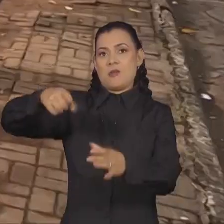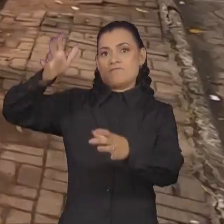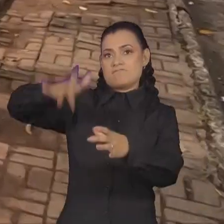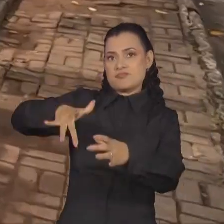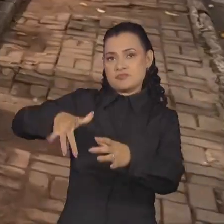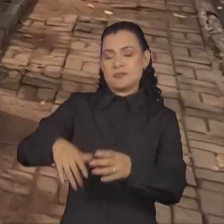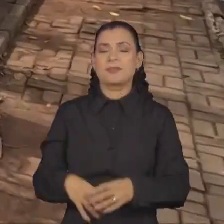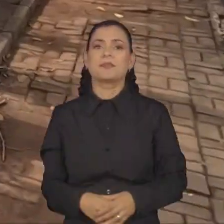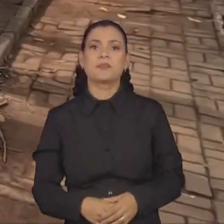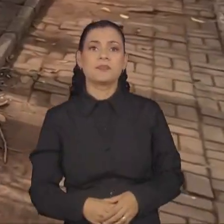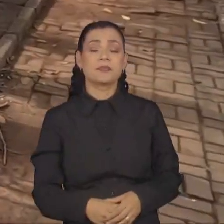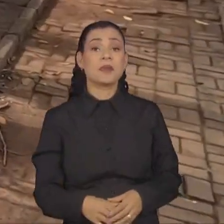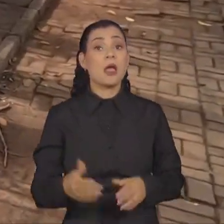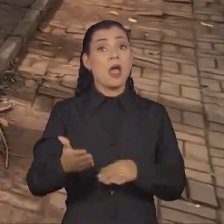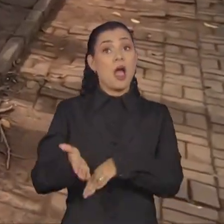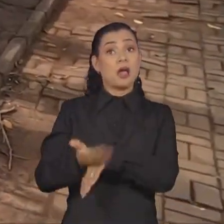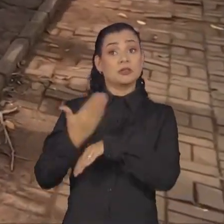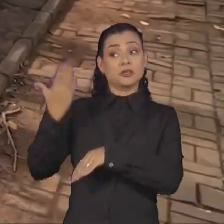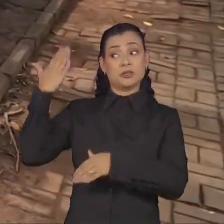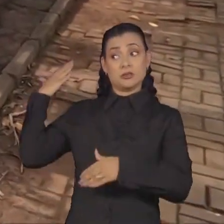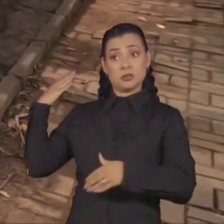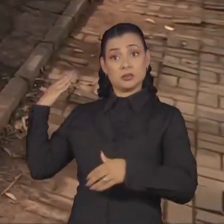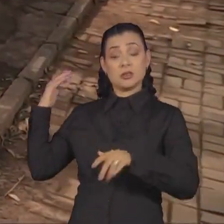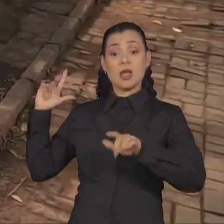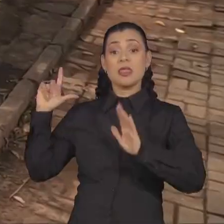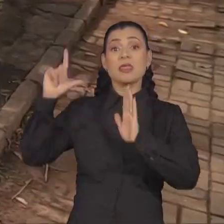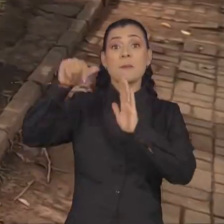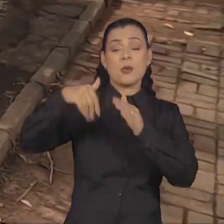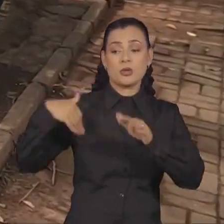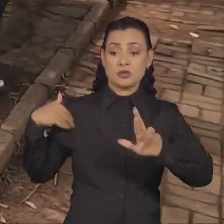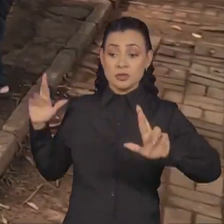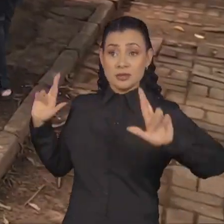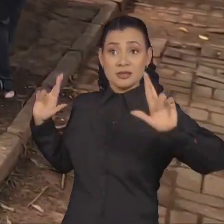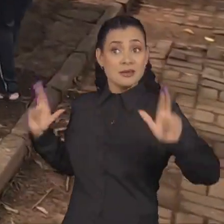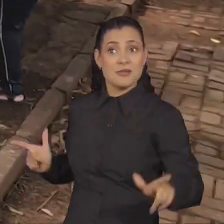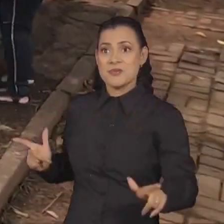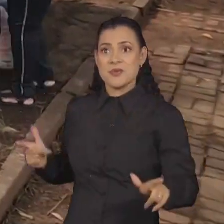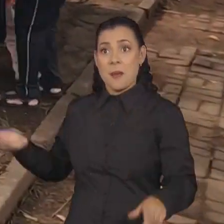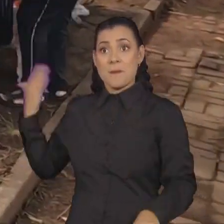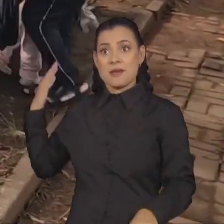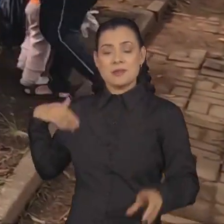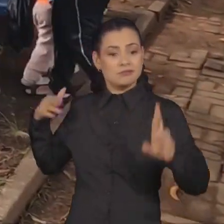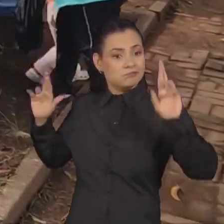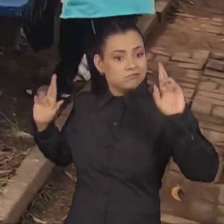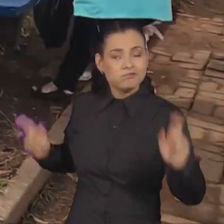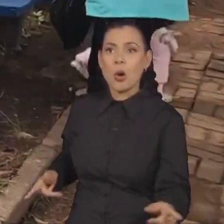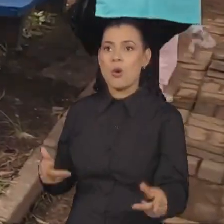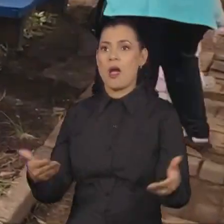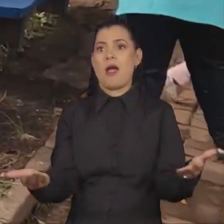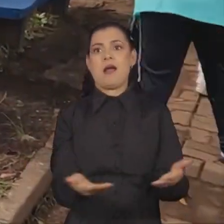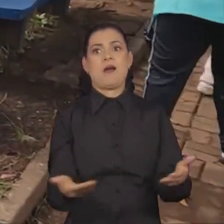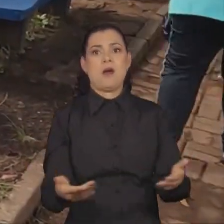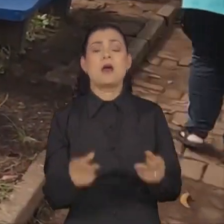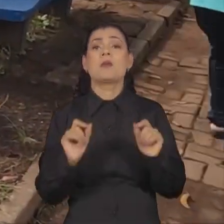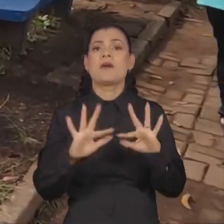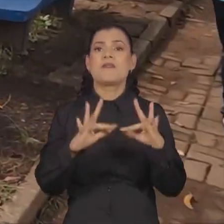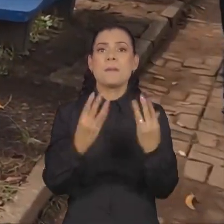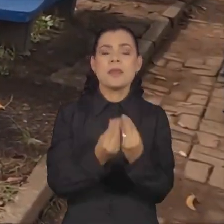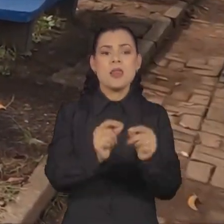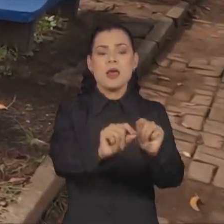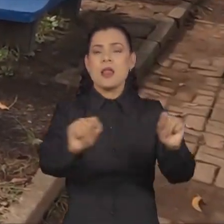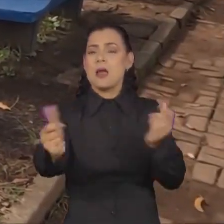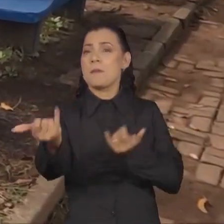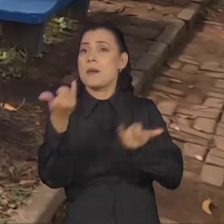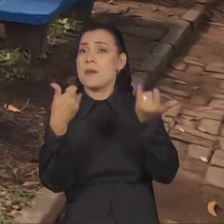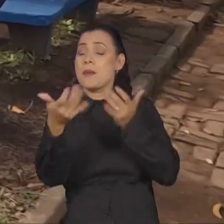bem. Antes e depois do projeto, a diferença que eu encontrei são os relatos que as famílias nos trazem e